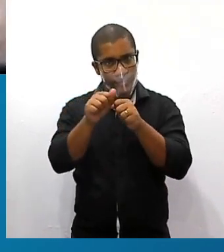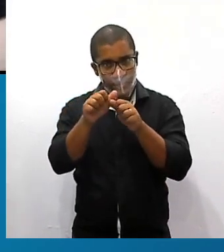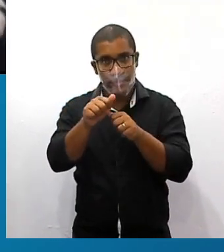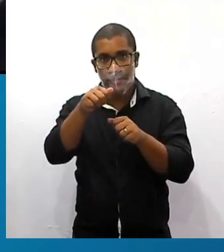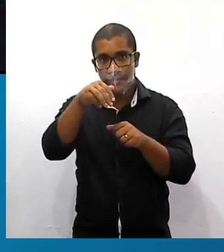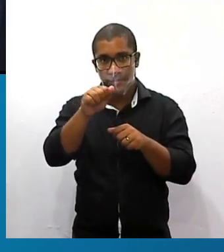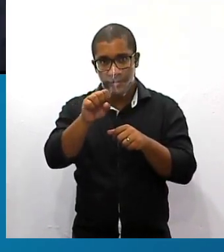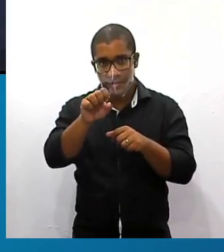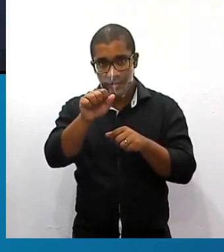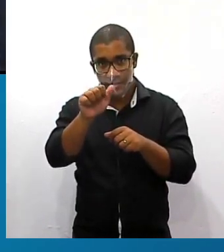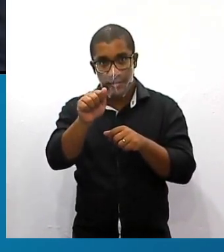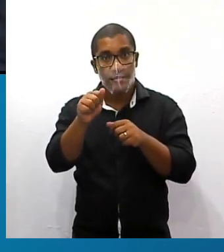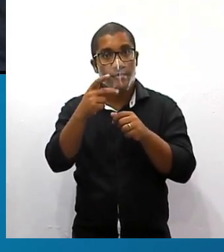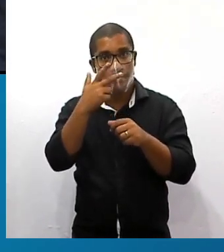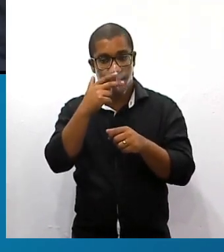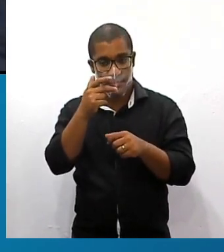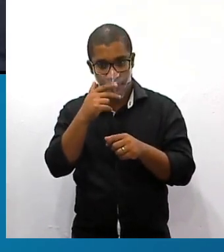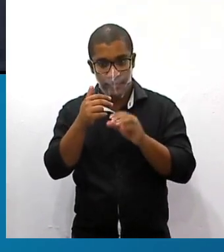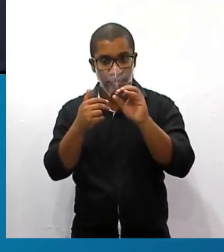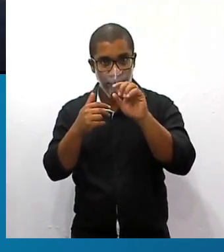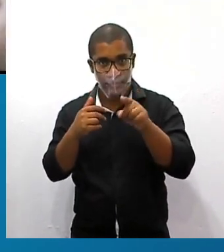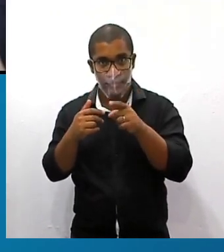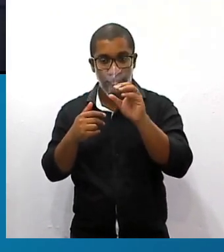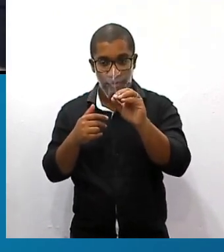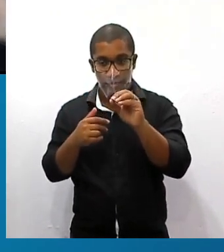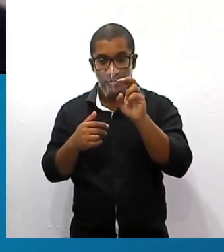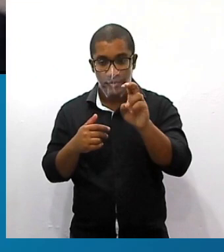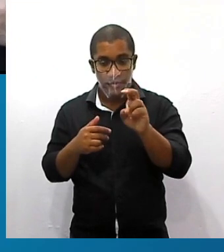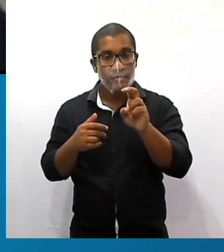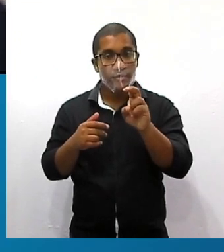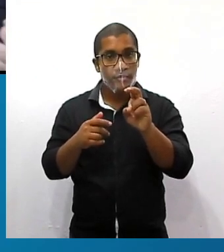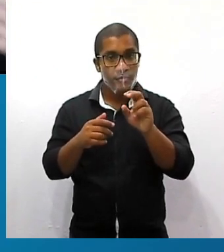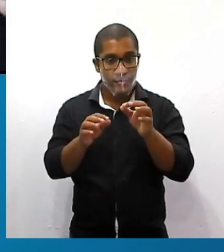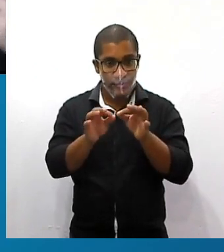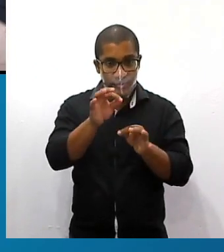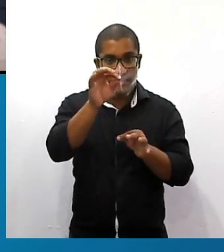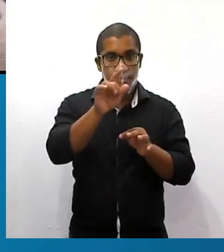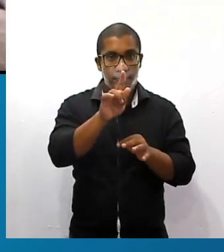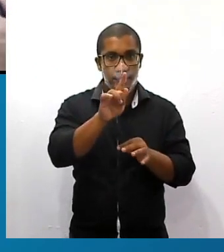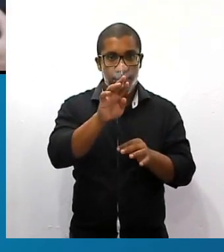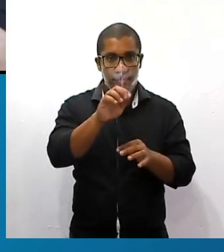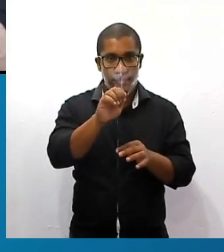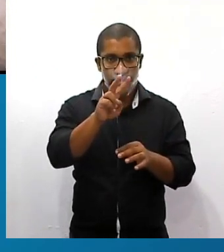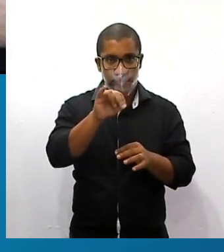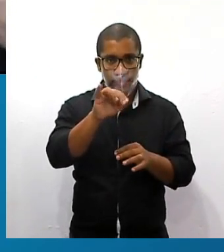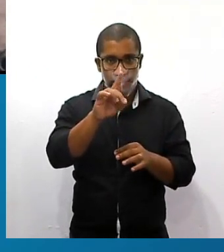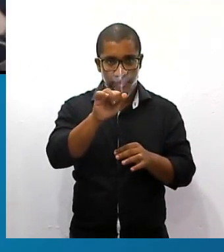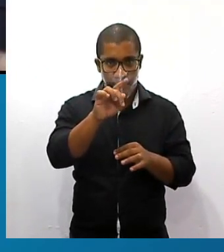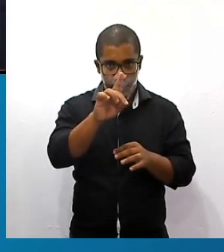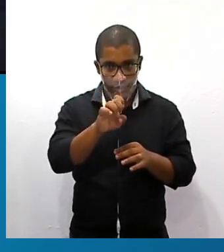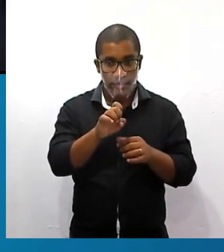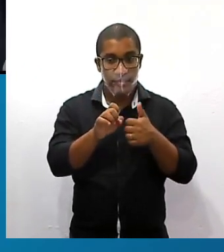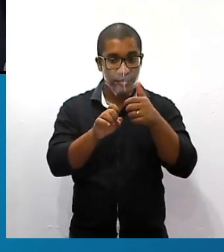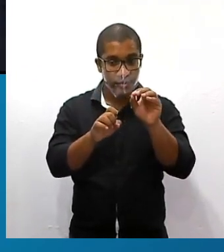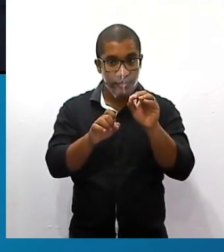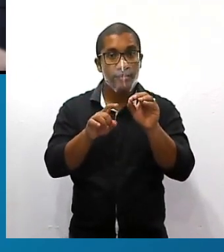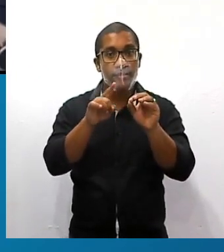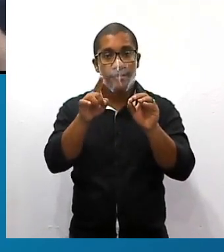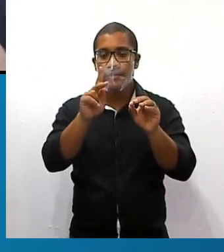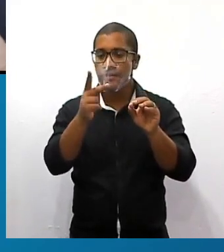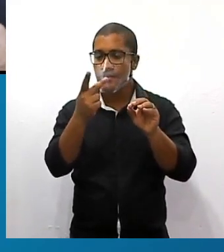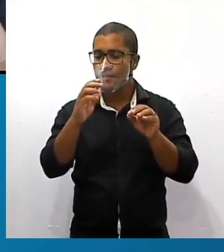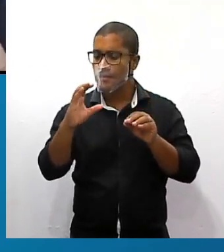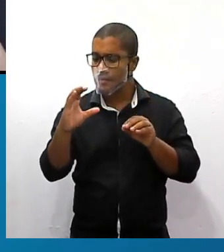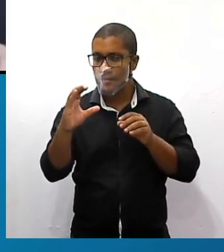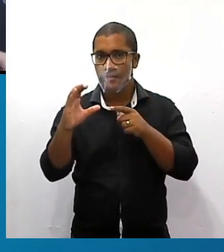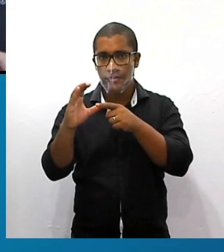não mudou, continua sendo 0,5, a gravidade continua sendo 10, e o H você vai deixar HC, que é a altura que você quer calcular. Veja que